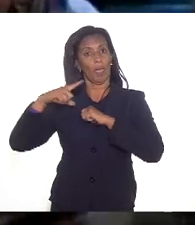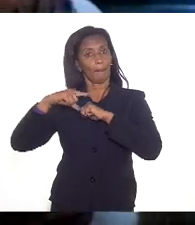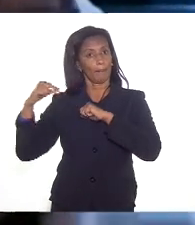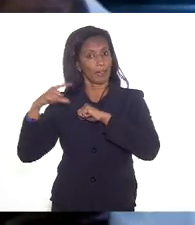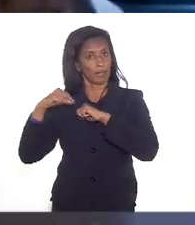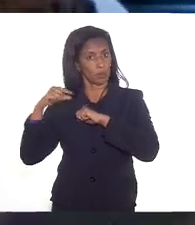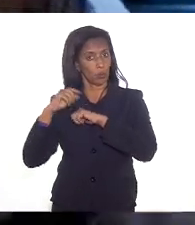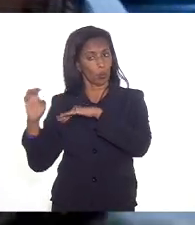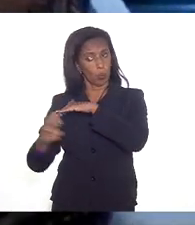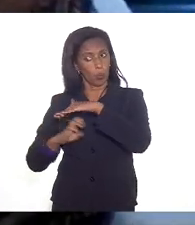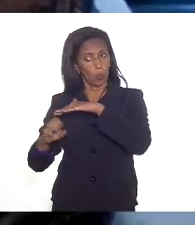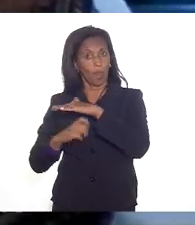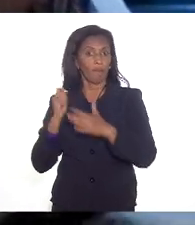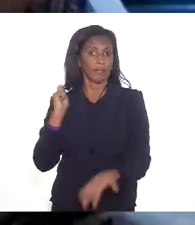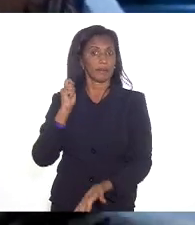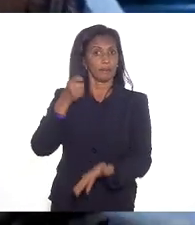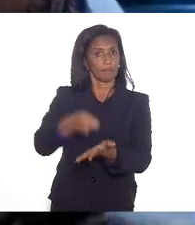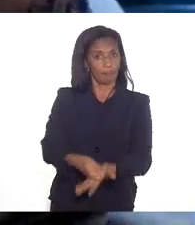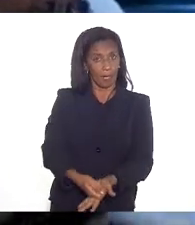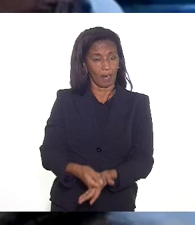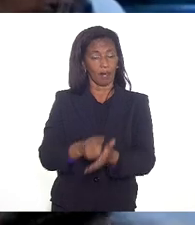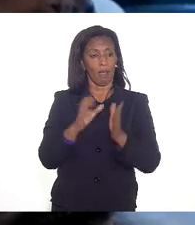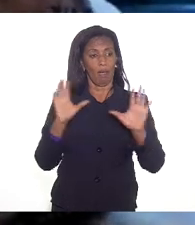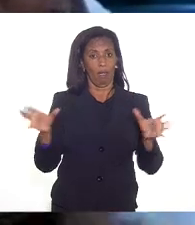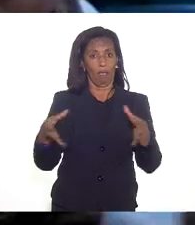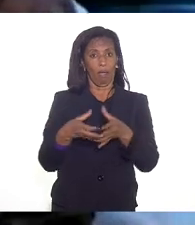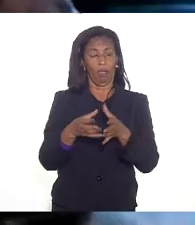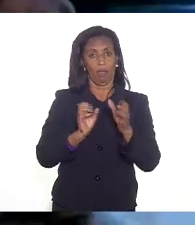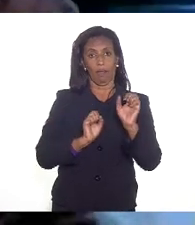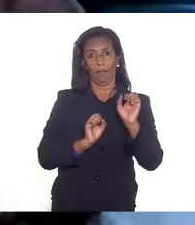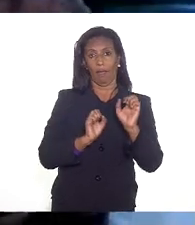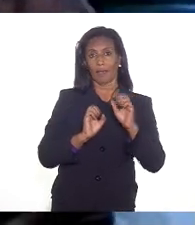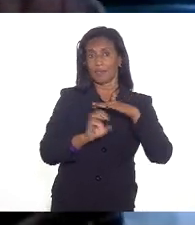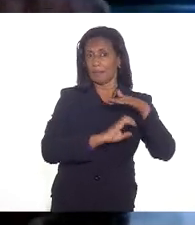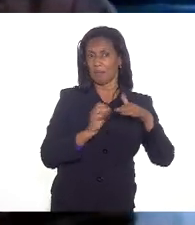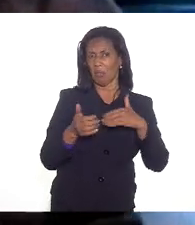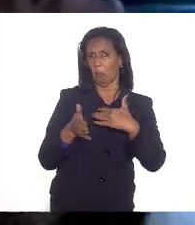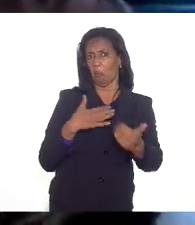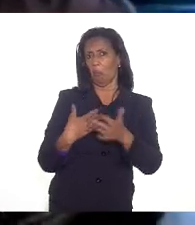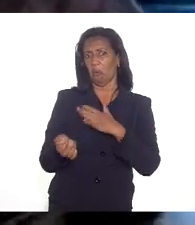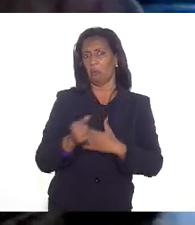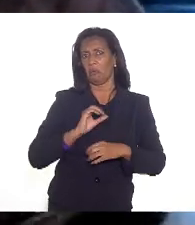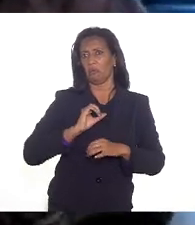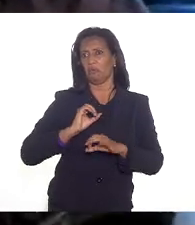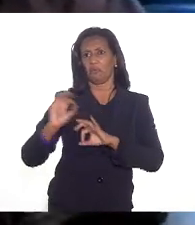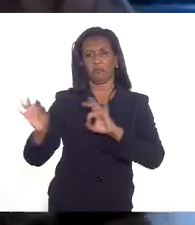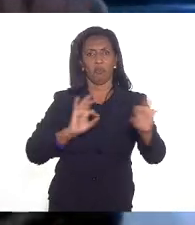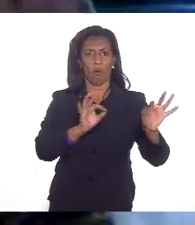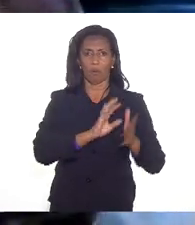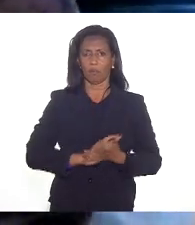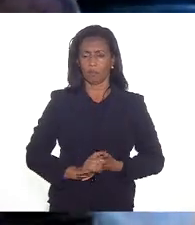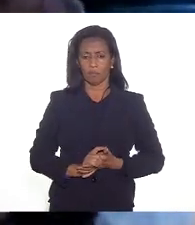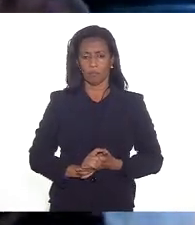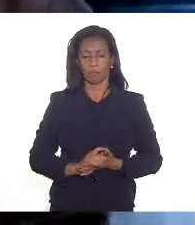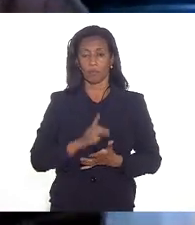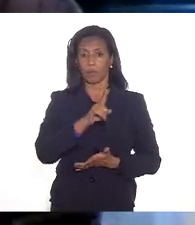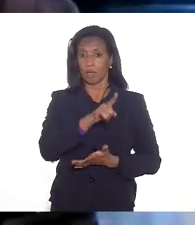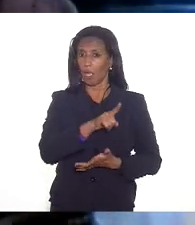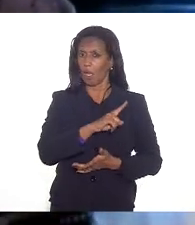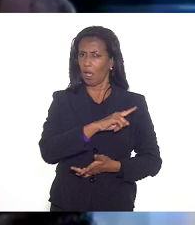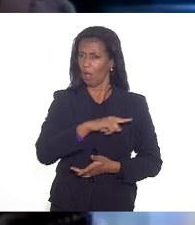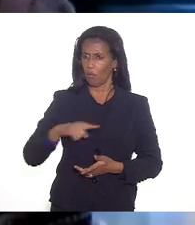e eles vai ser pago as cooperativas estão de qualquer forma consoante as toneladas pelos